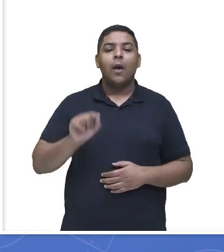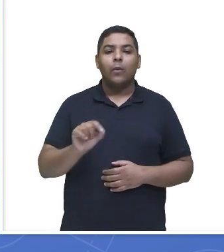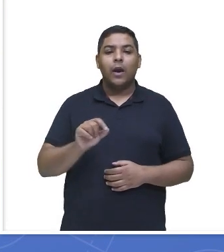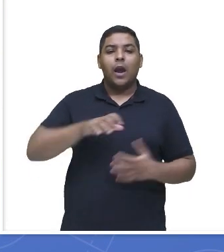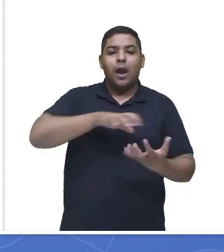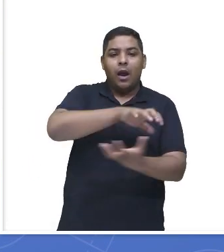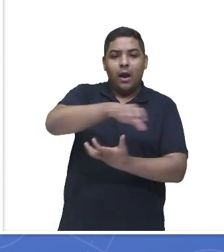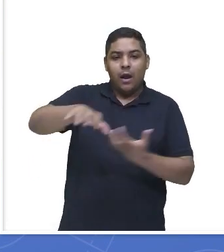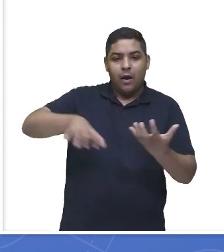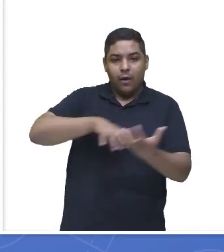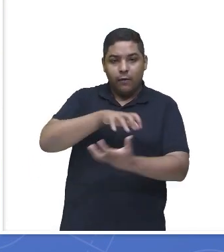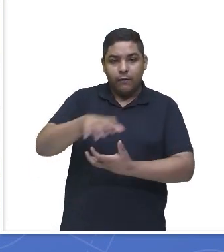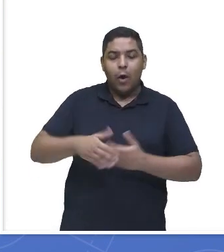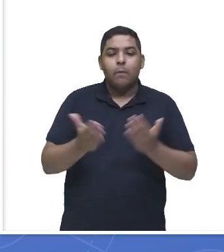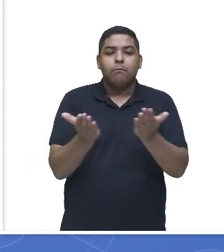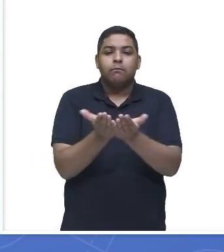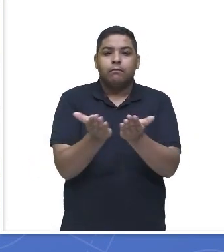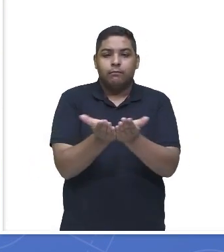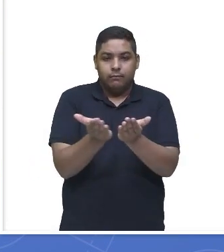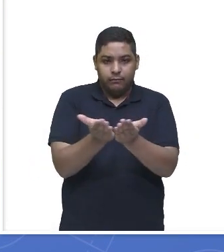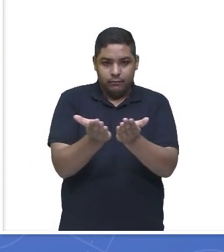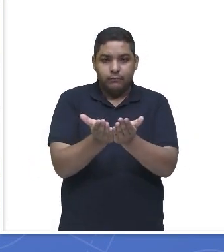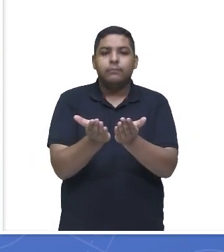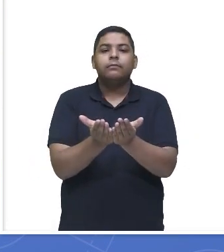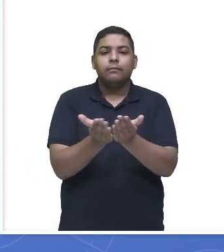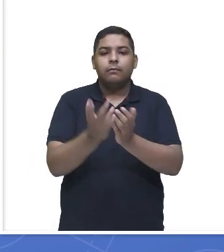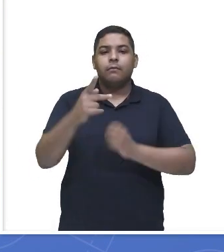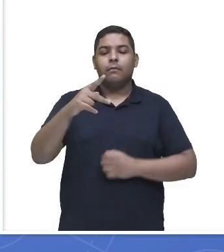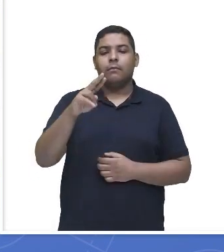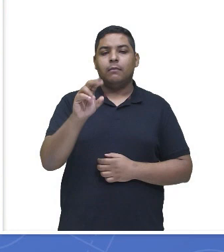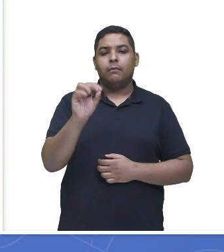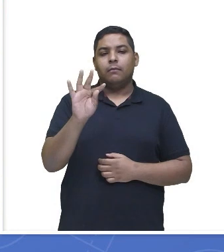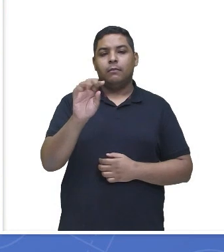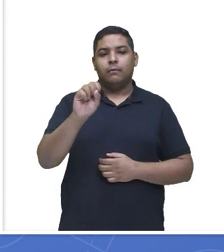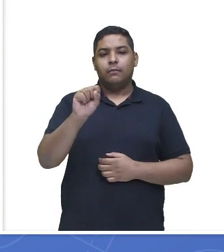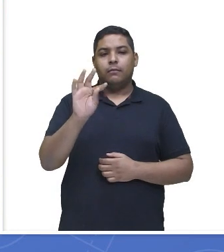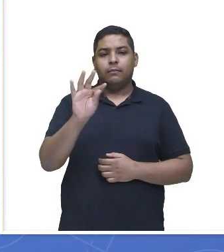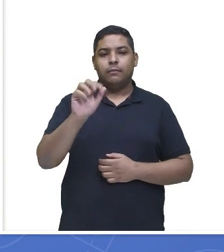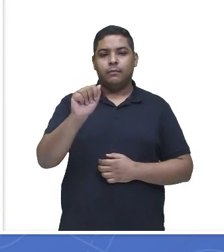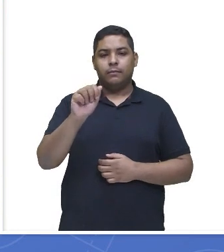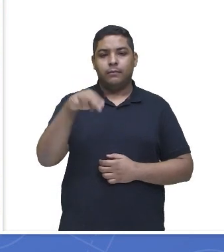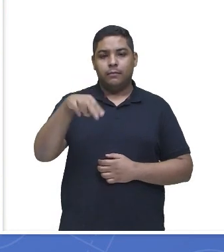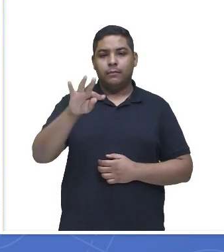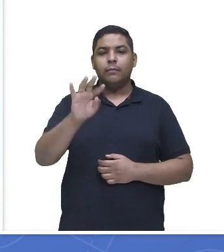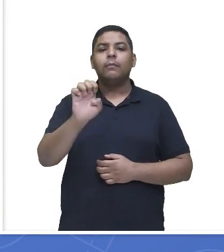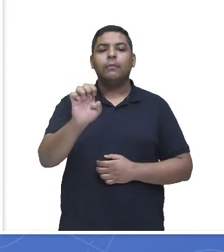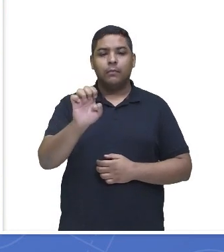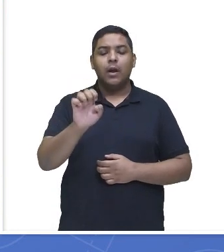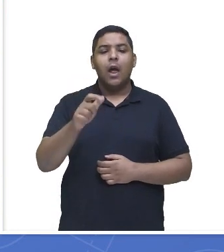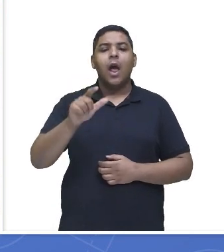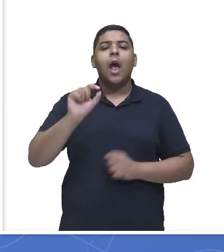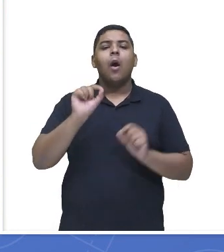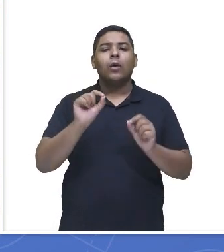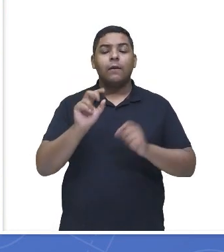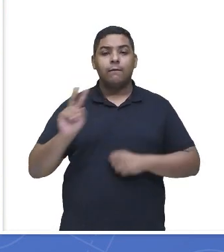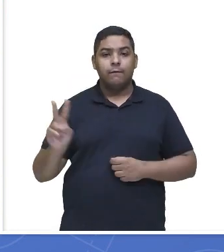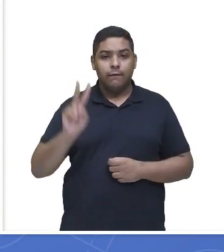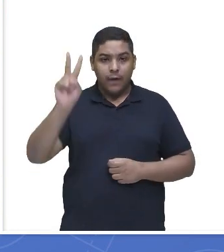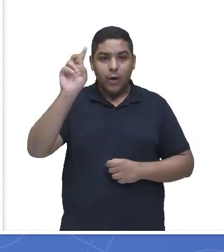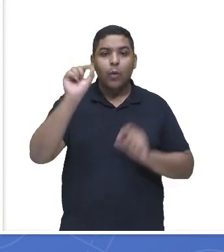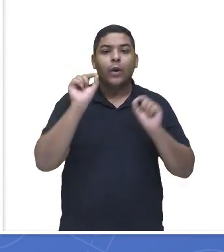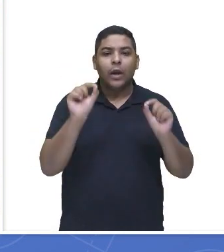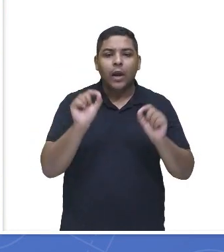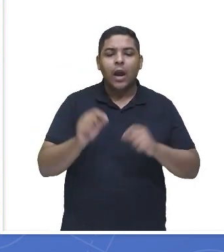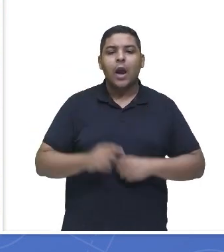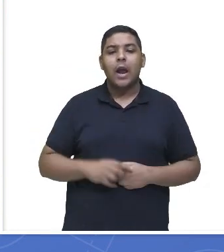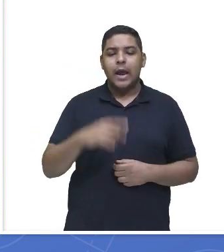Protestante do século XVI foi muito importante. Por quê? A Reforma Protestante, ela valorizou a ideia de que o indivíduo